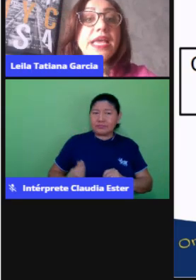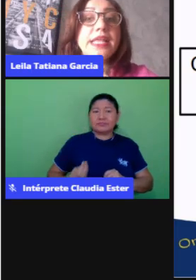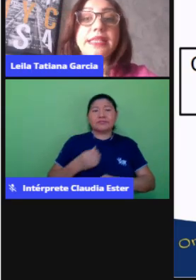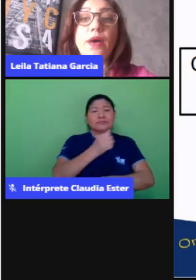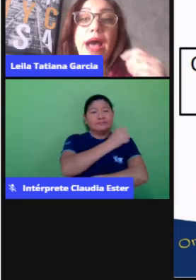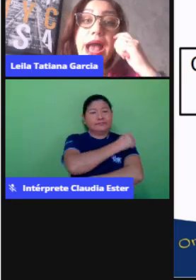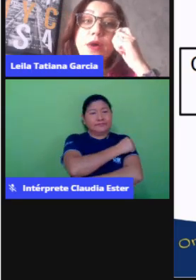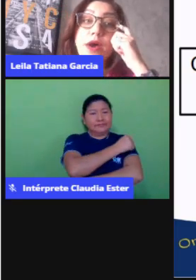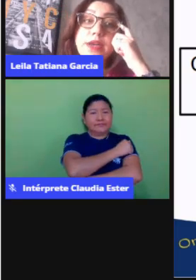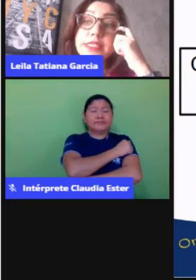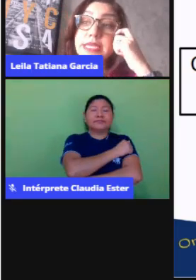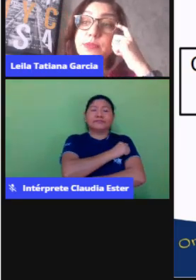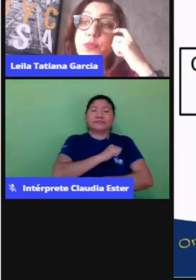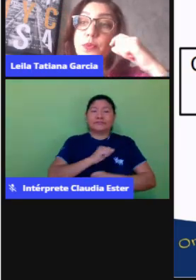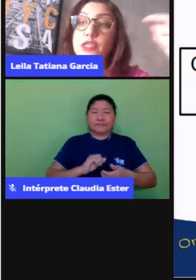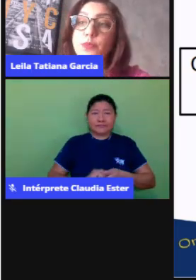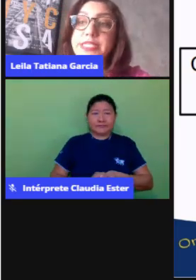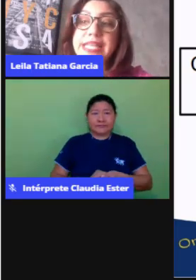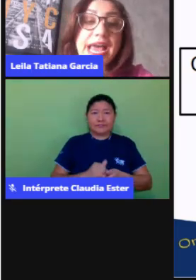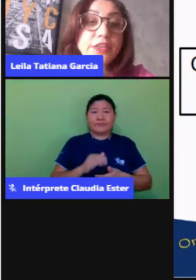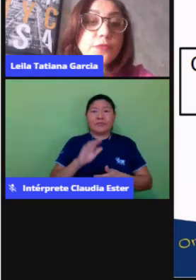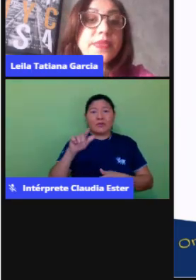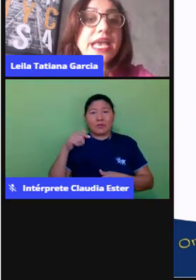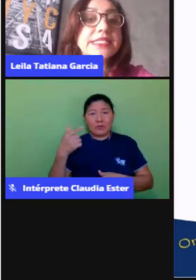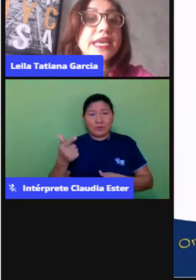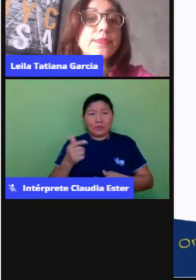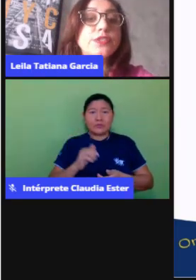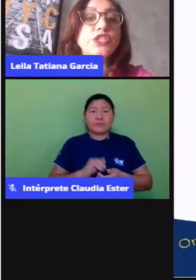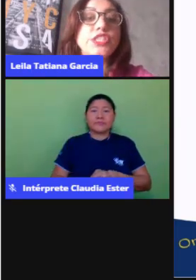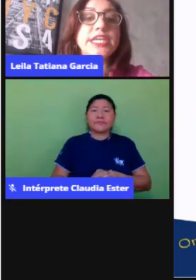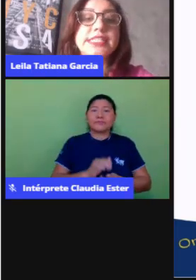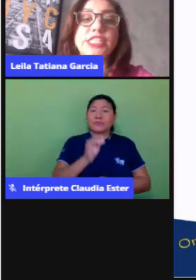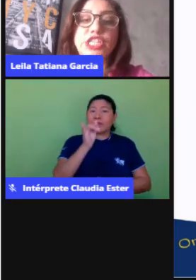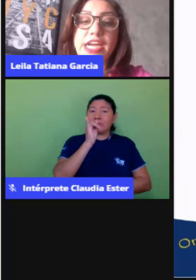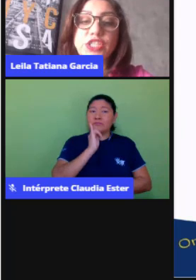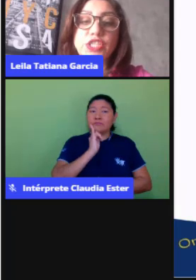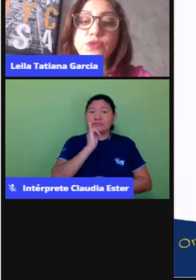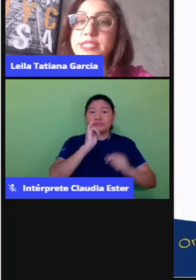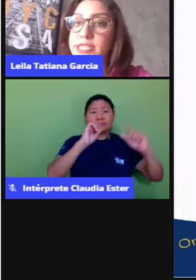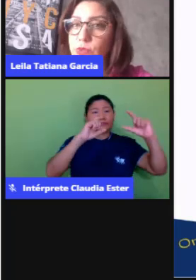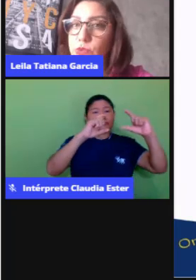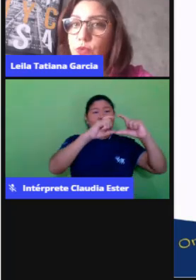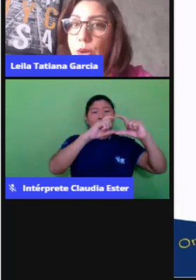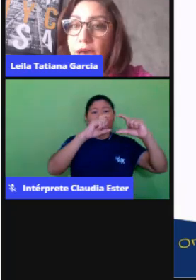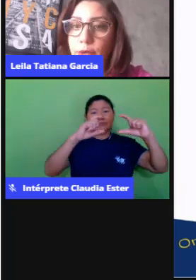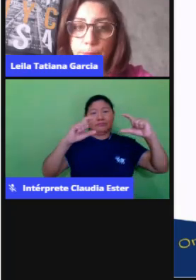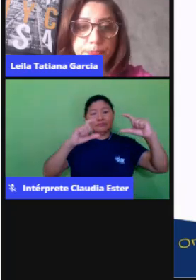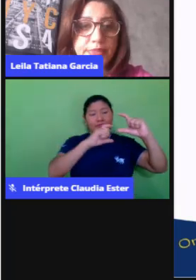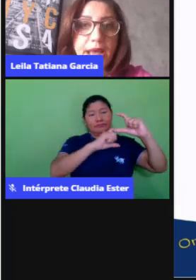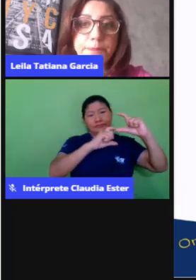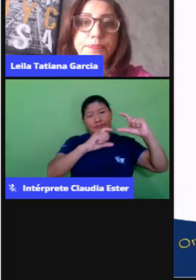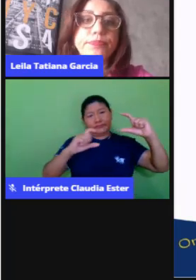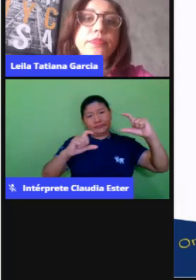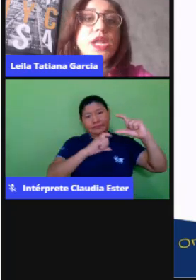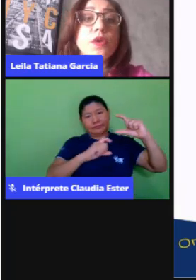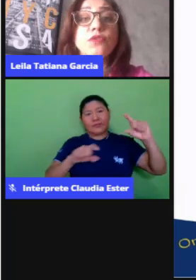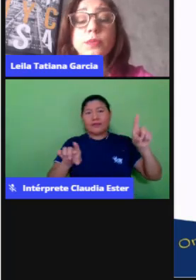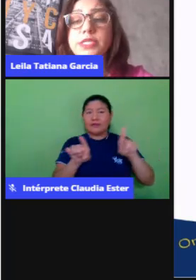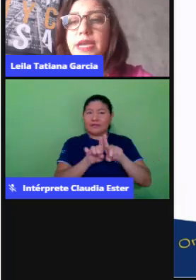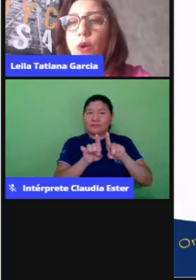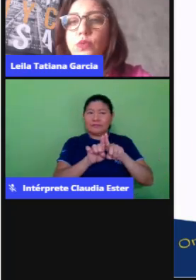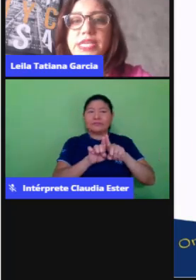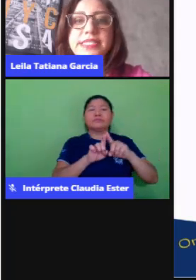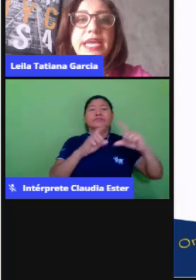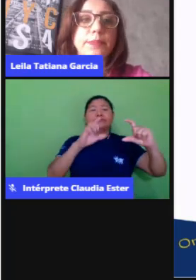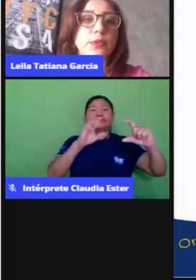ok? Então, agora nós temos o próximo slide, exemplos de tirinhas e charges do sexto ao nono ano, tá?